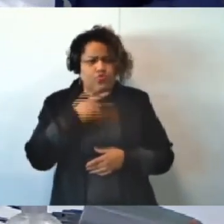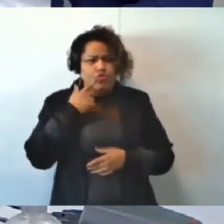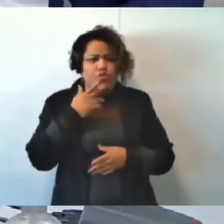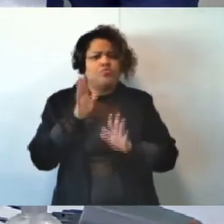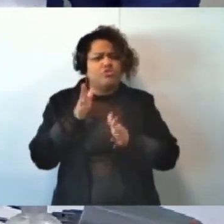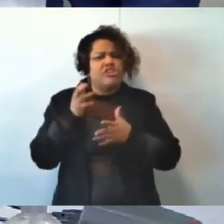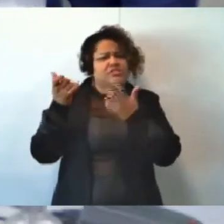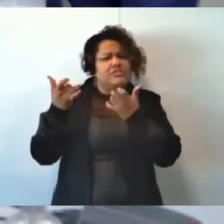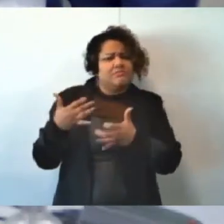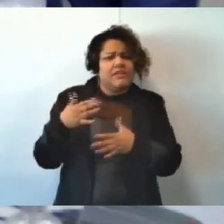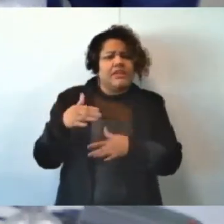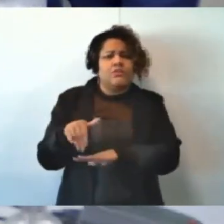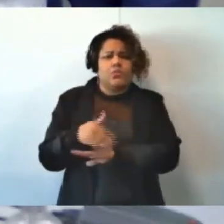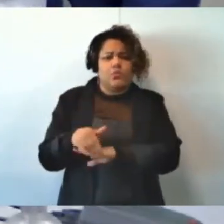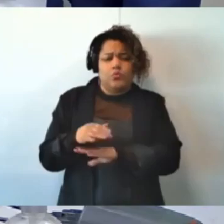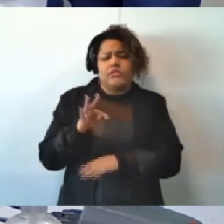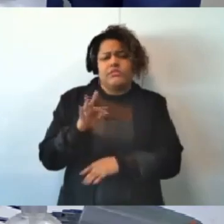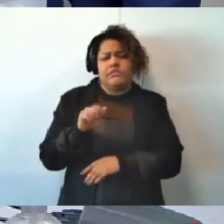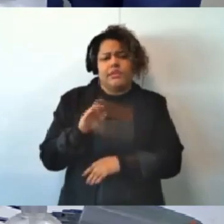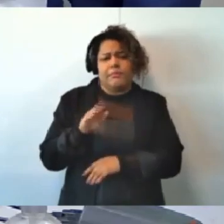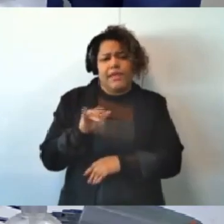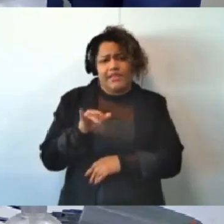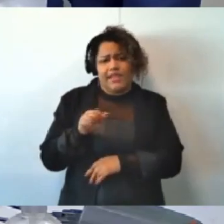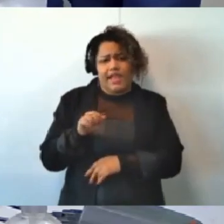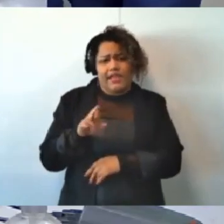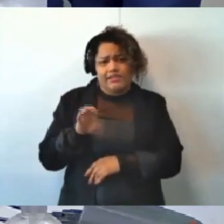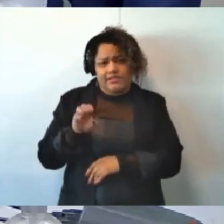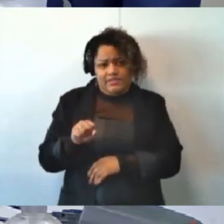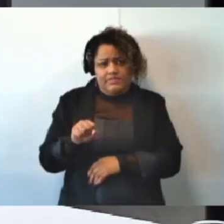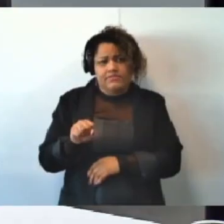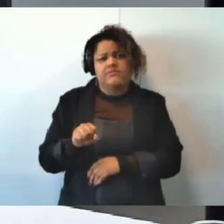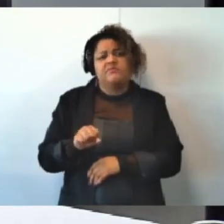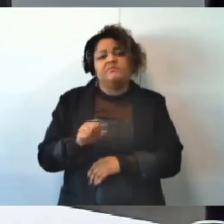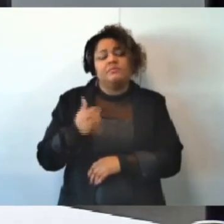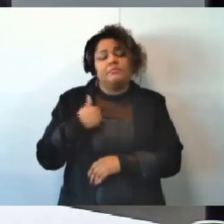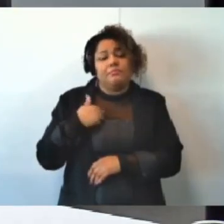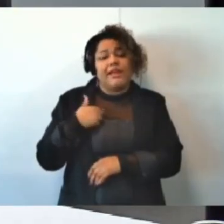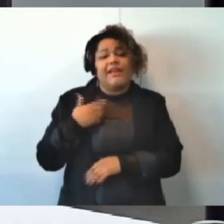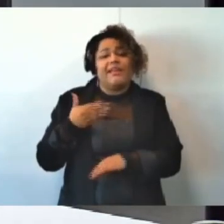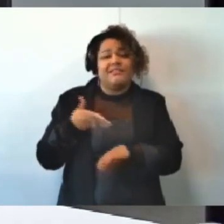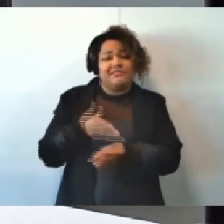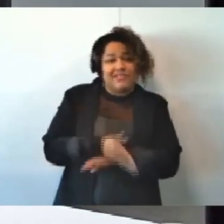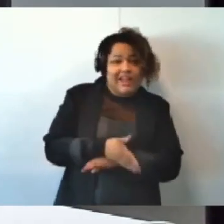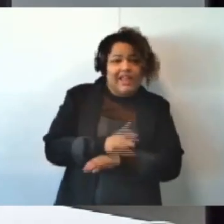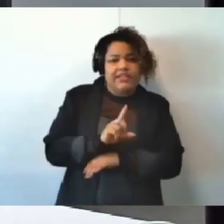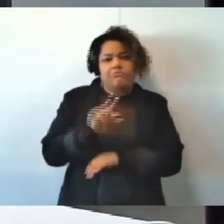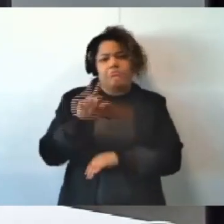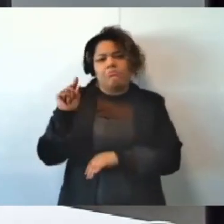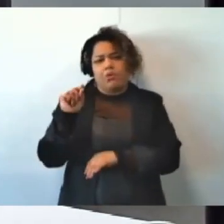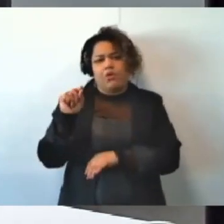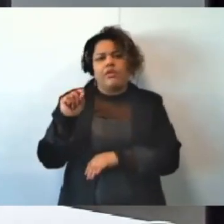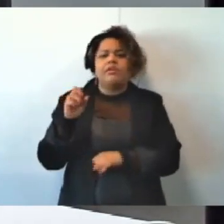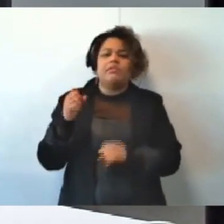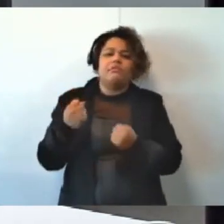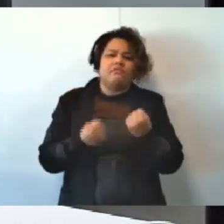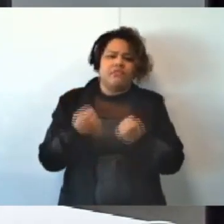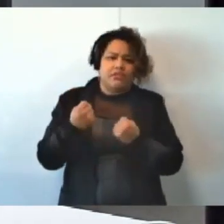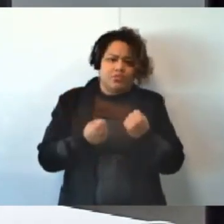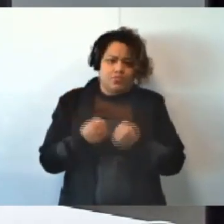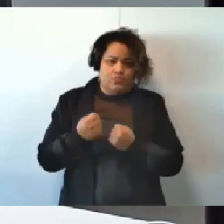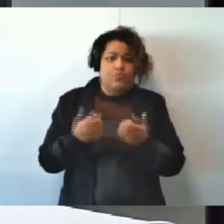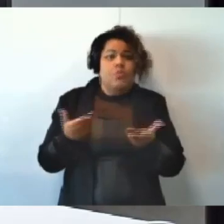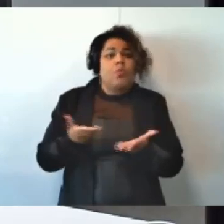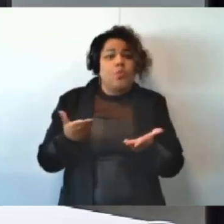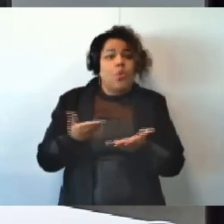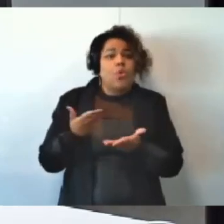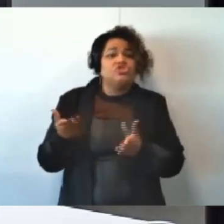Então, fizeram uma obra na Rua Tabaiares para entrada e saída de veículos. Hoje, a Tabaiares está fechada para entrar na